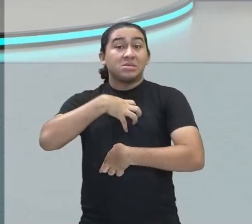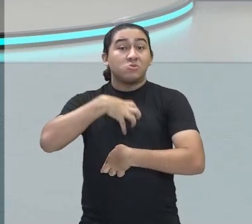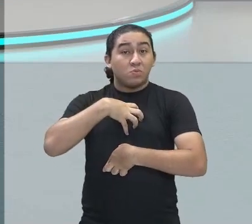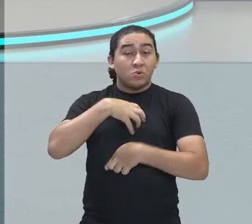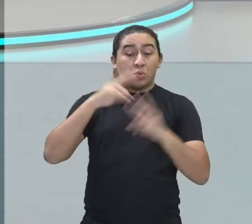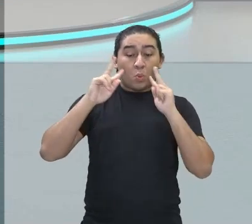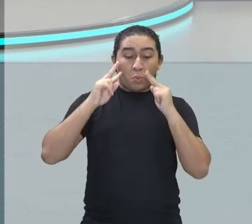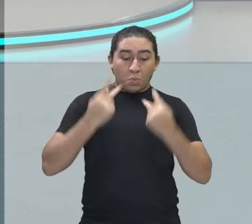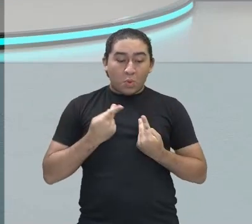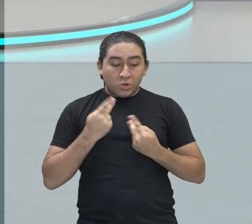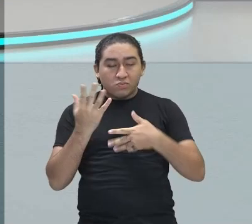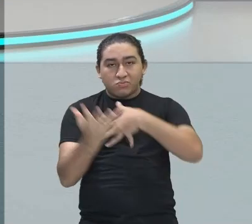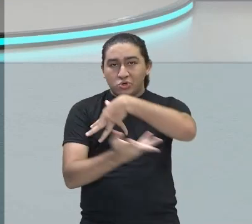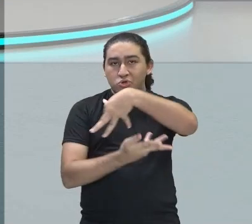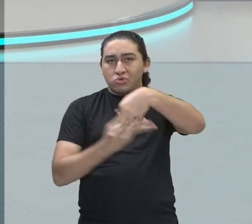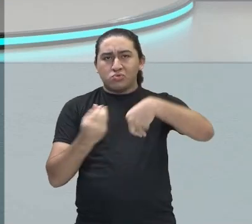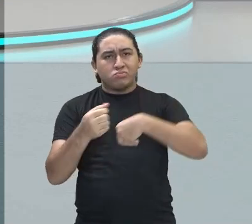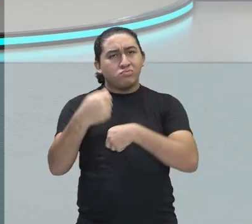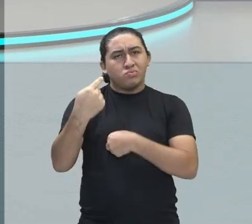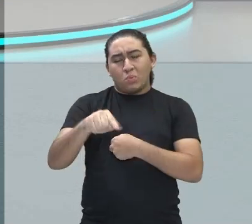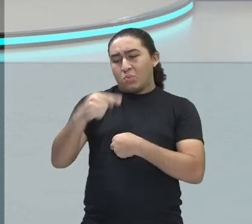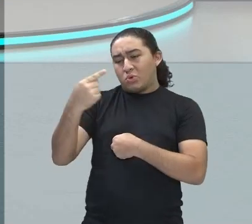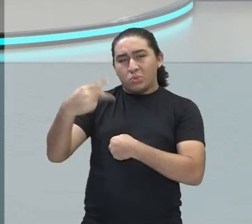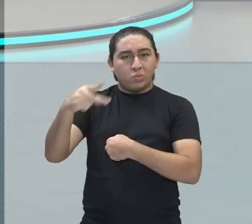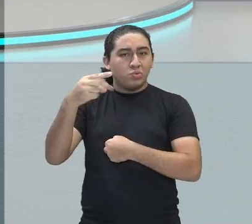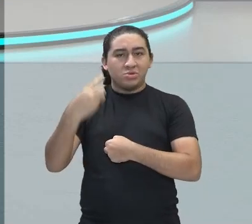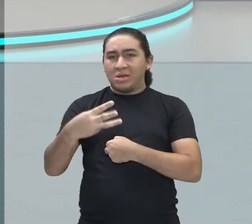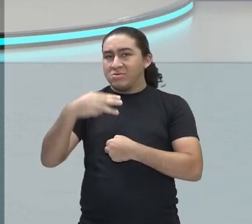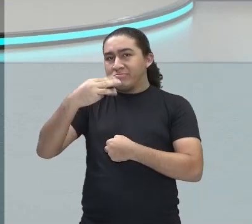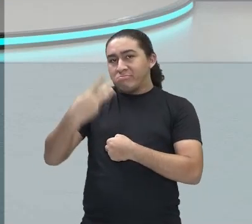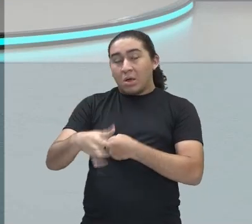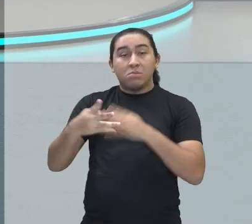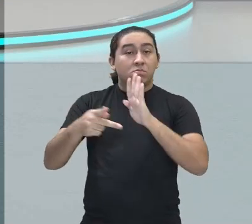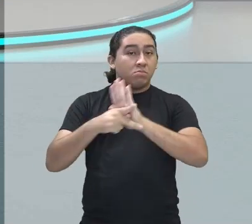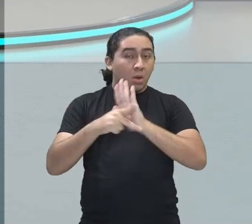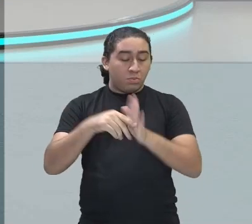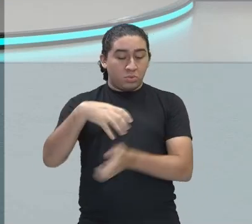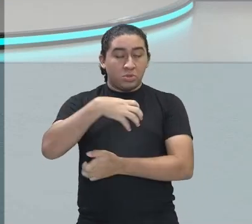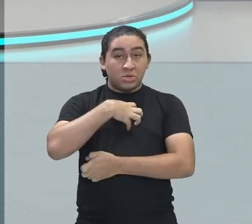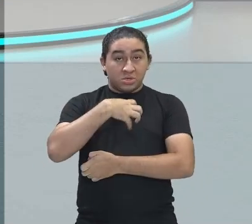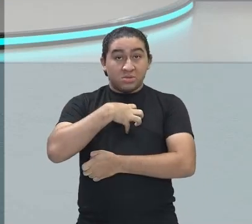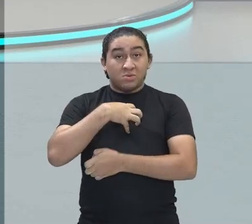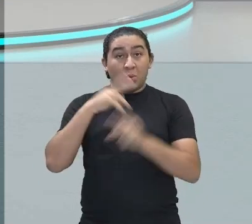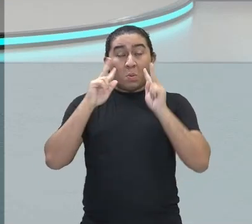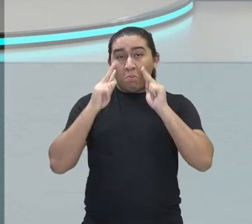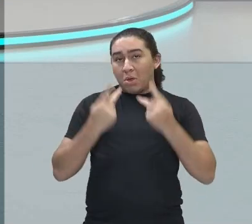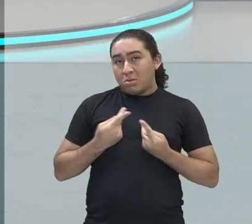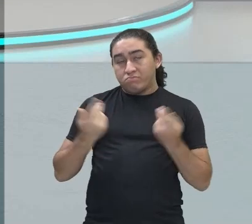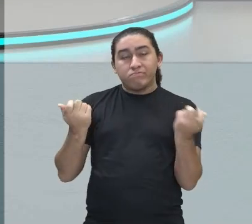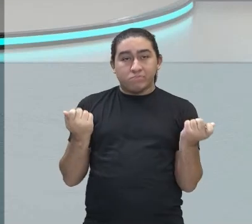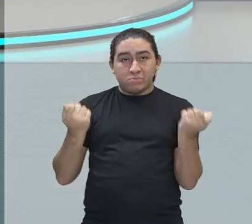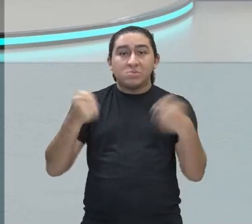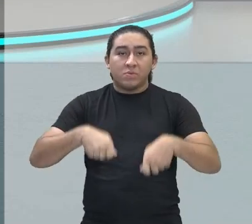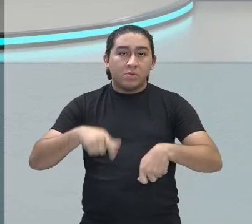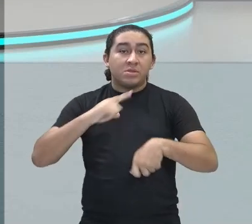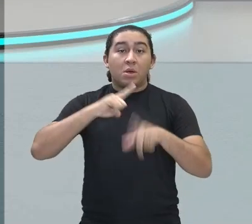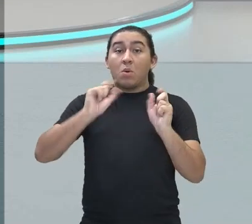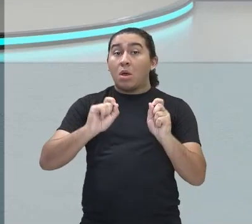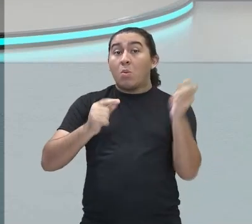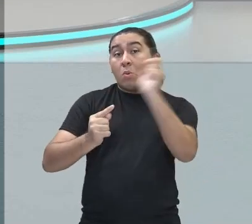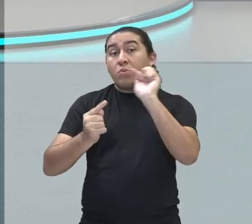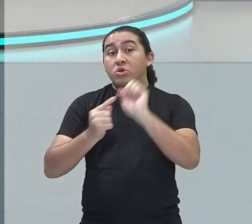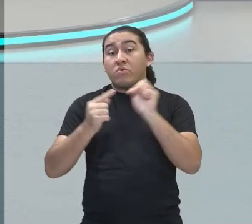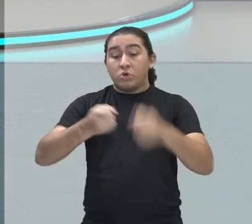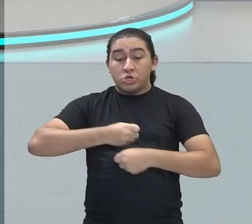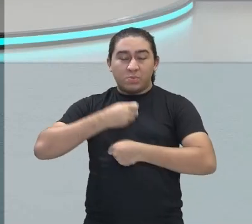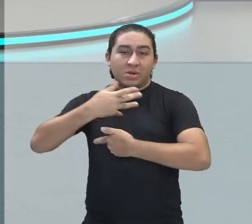no uso de 2, 3 órgãos dos sentidos 2, 3 órgãos dos sentidos para